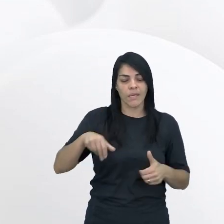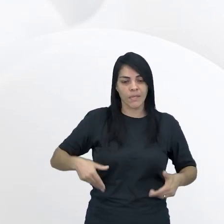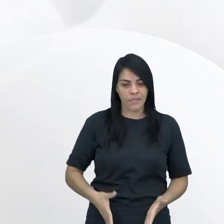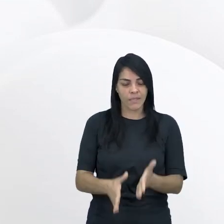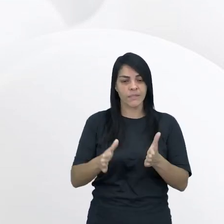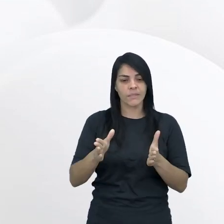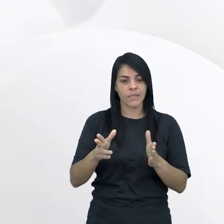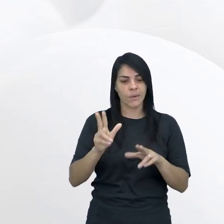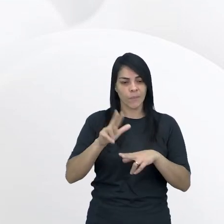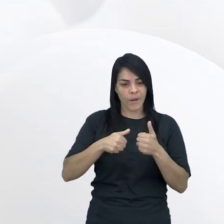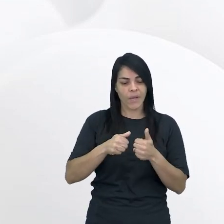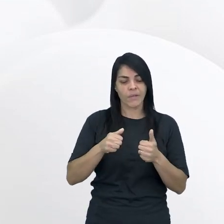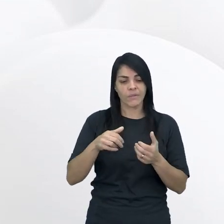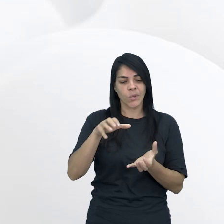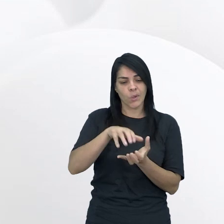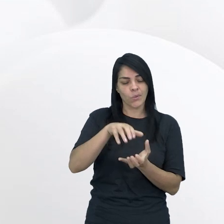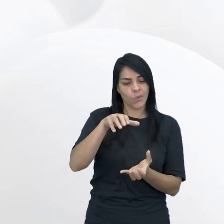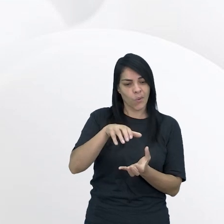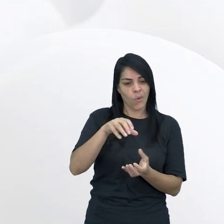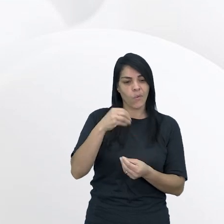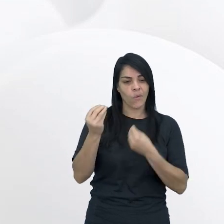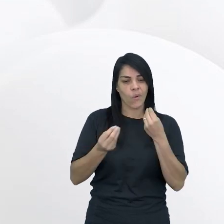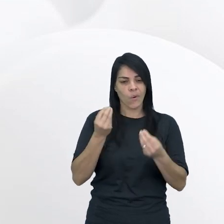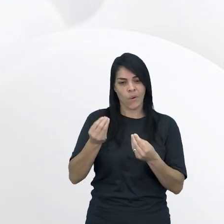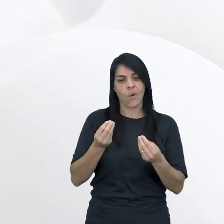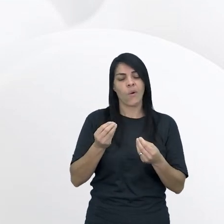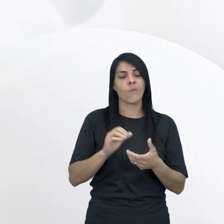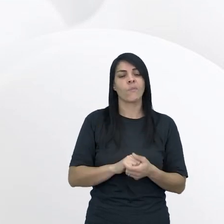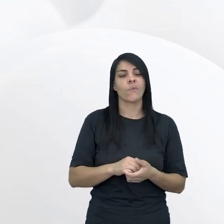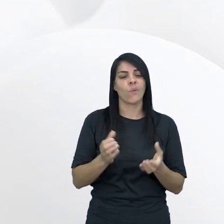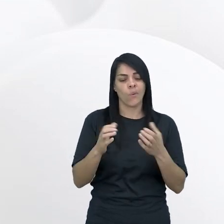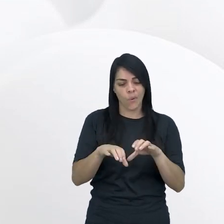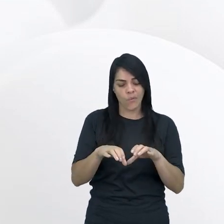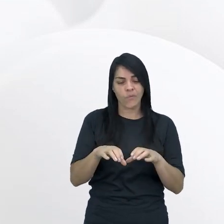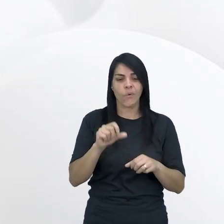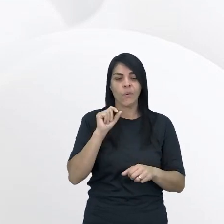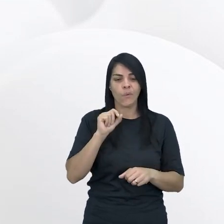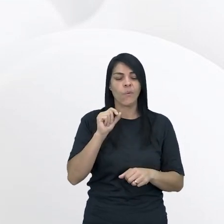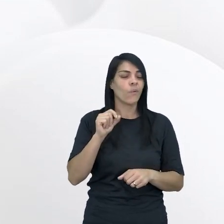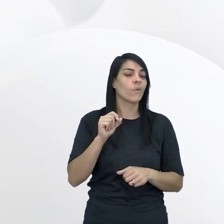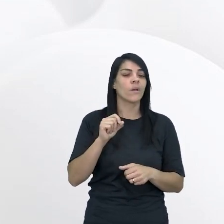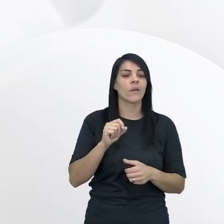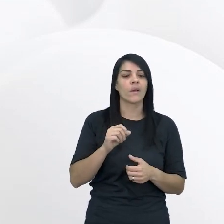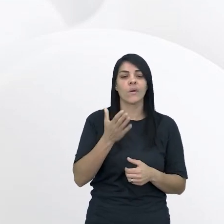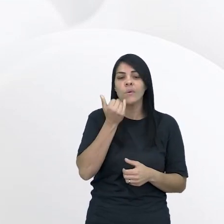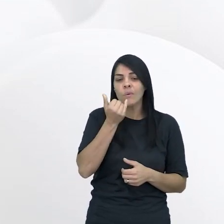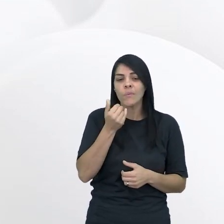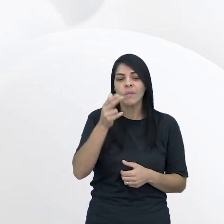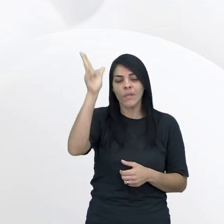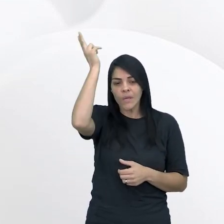ovo? Então, e qual é o alimento que o coelho mais gosta? É chocolate?